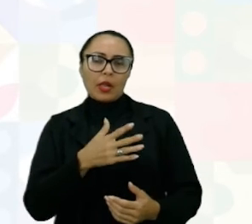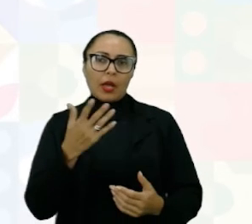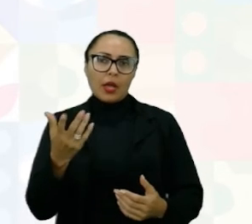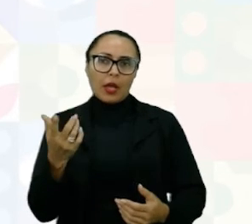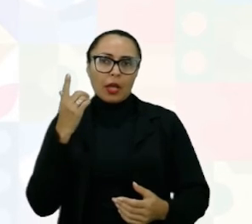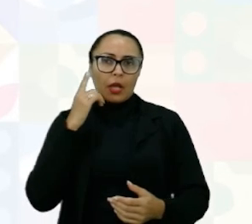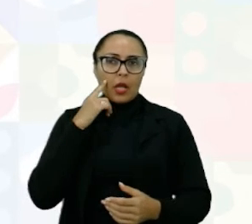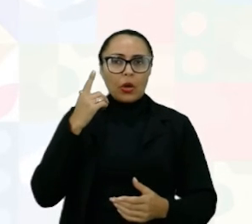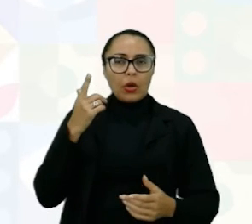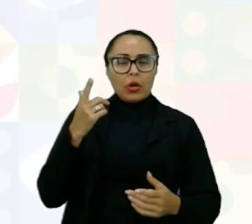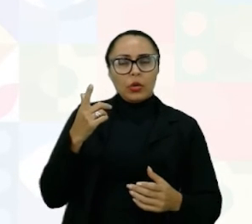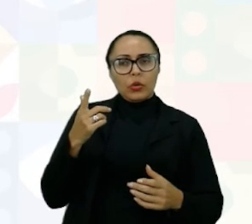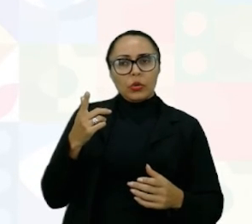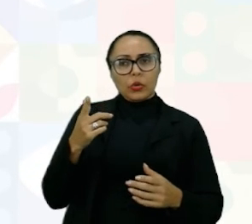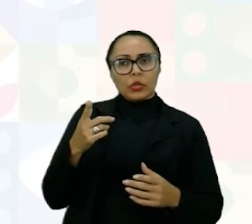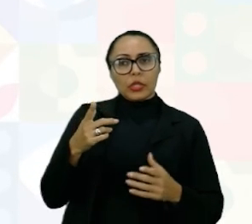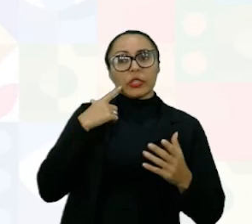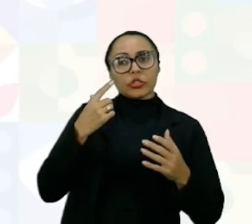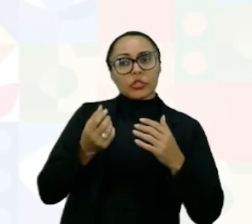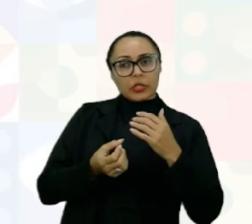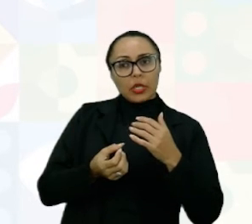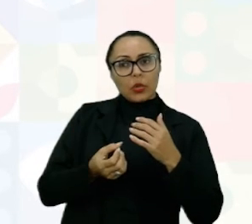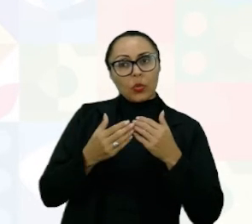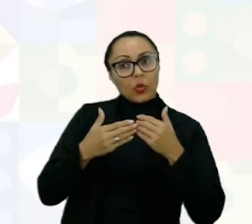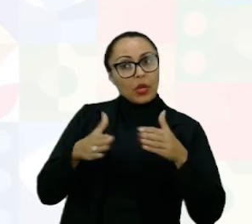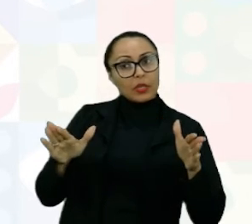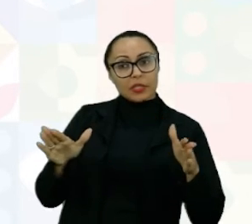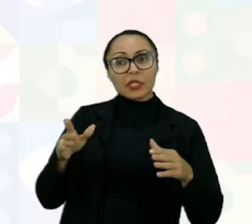lá eles estão lançando o carro novo.